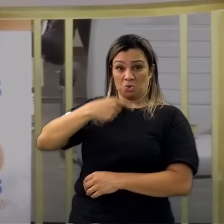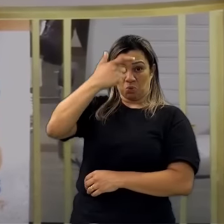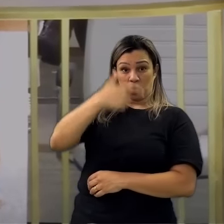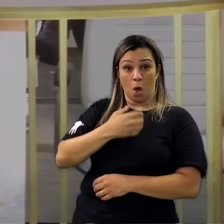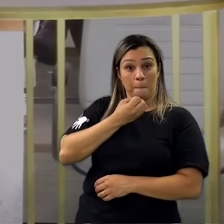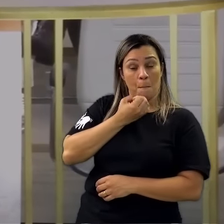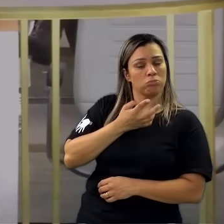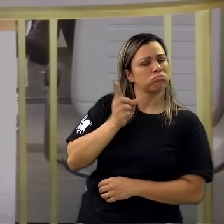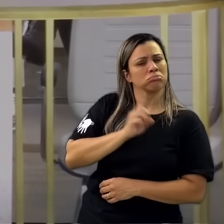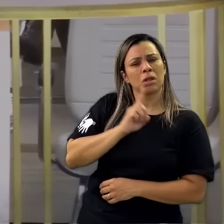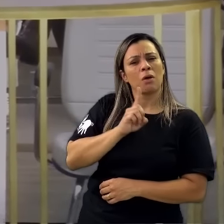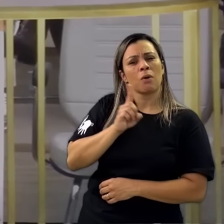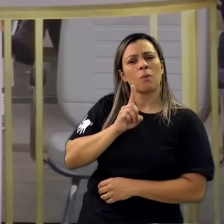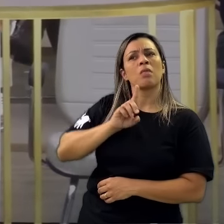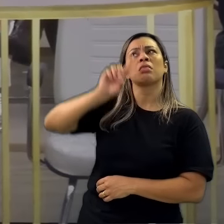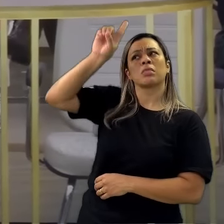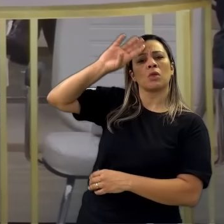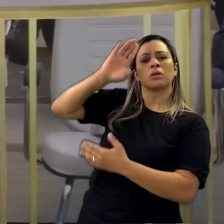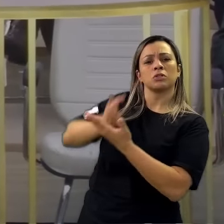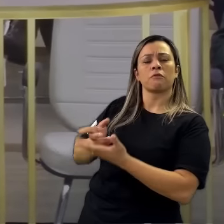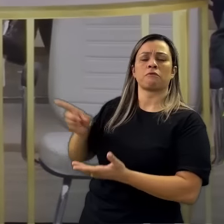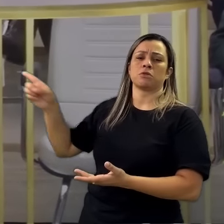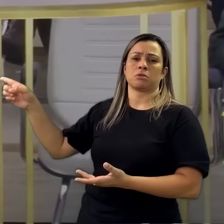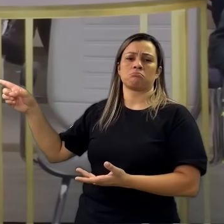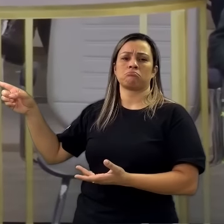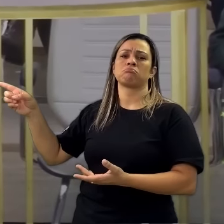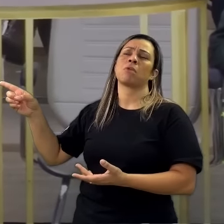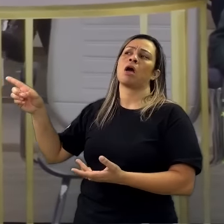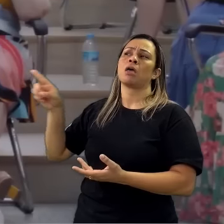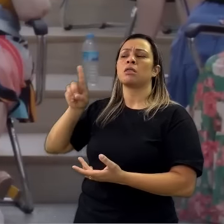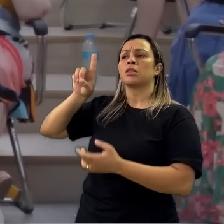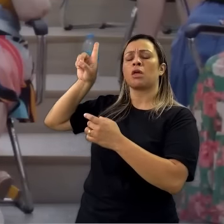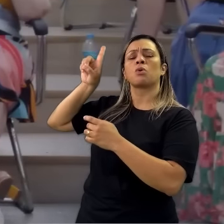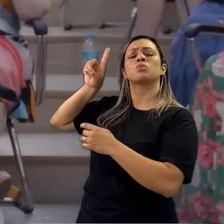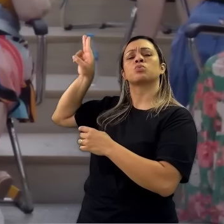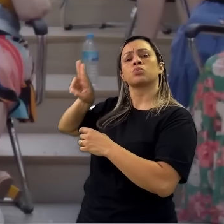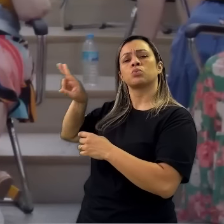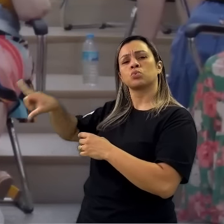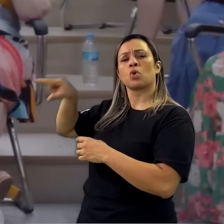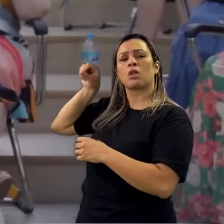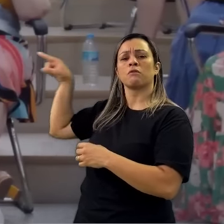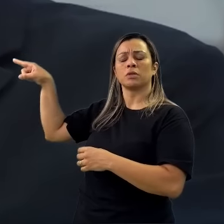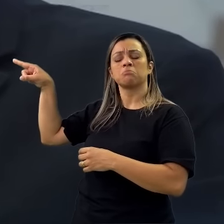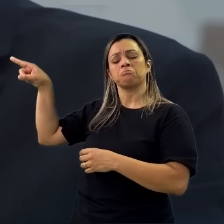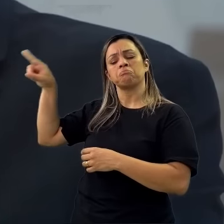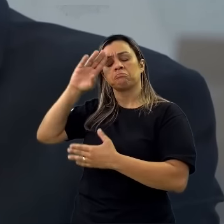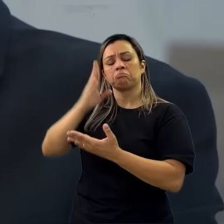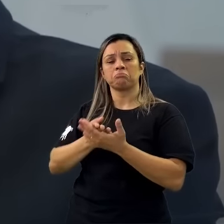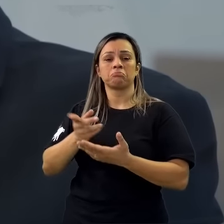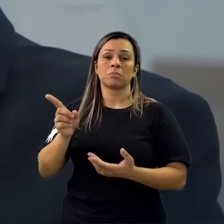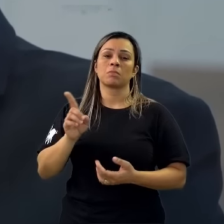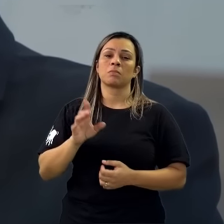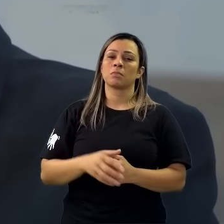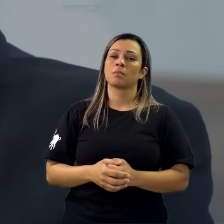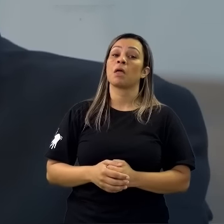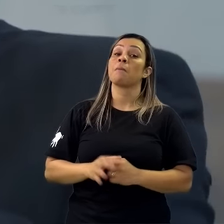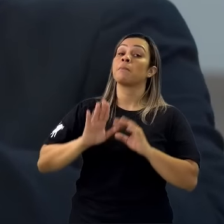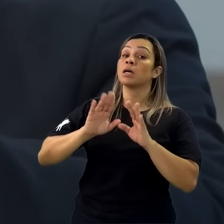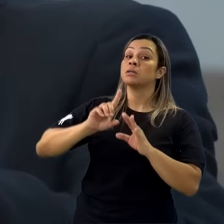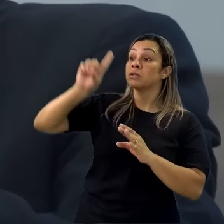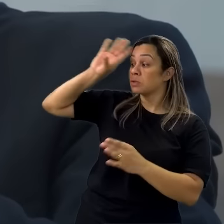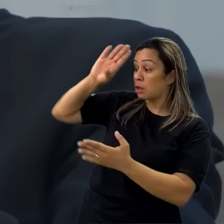eu fui lá quando ninguém acreditou em você depois de Deus eu acreditei eu quero te dar uma notícia irmão Paulo o mesmo Deus que acreditou em você e o mesmo